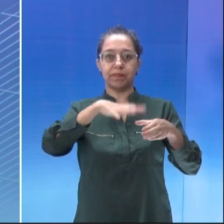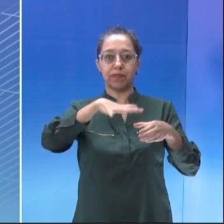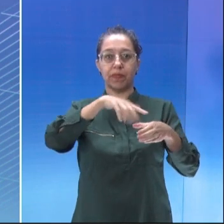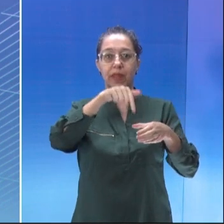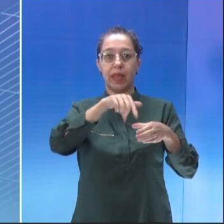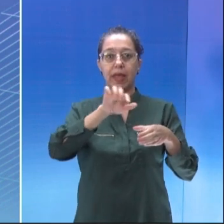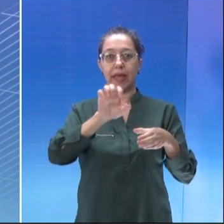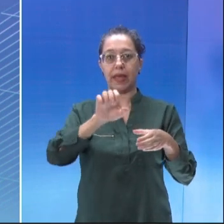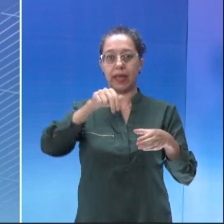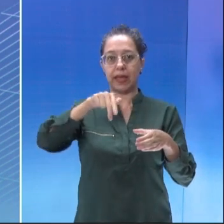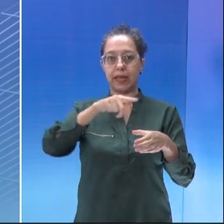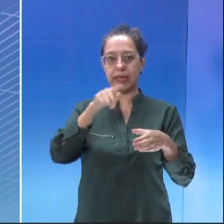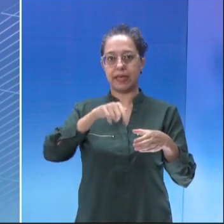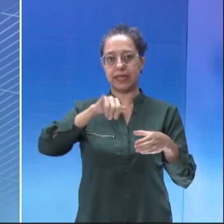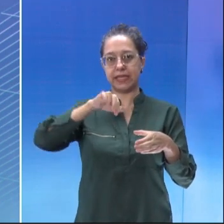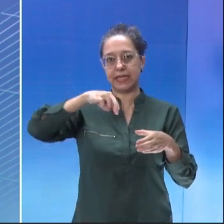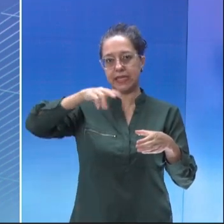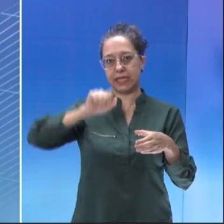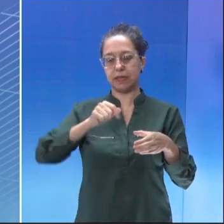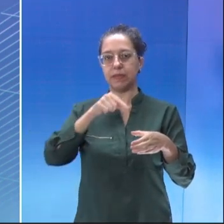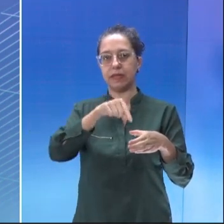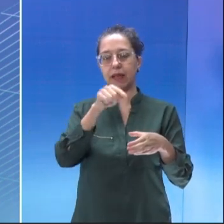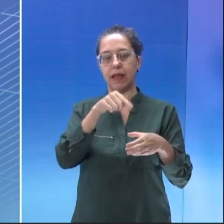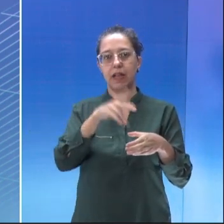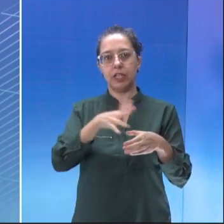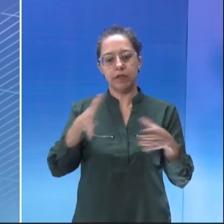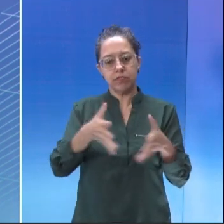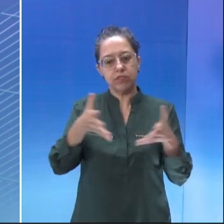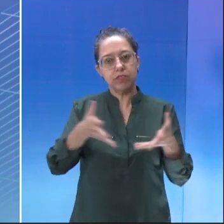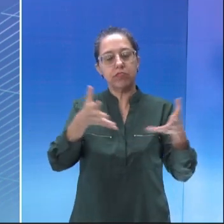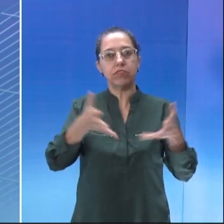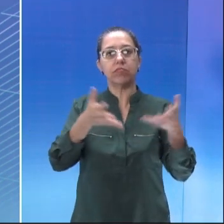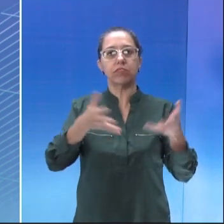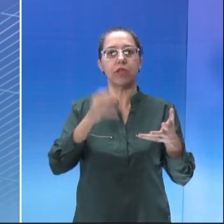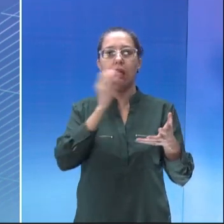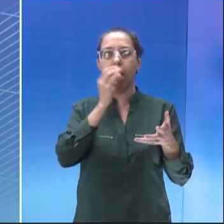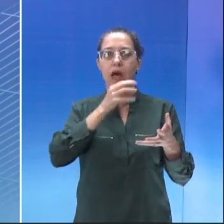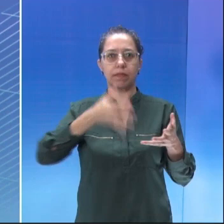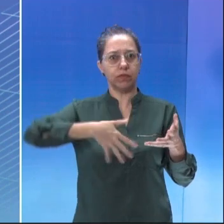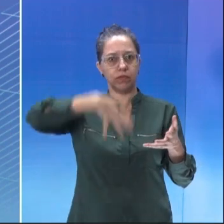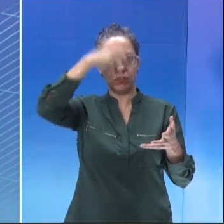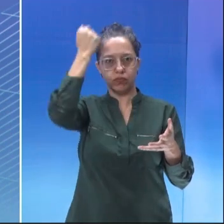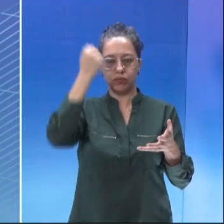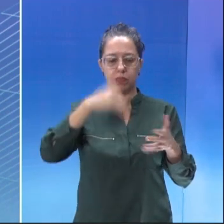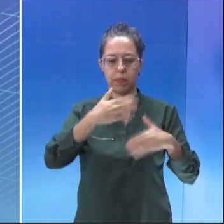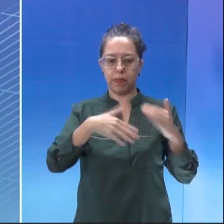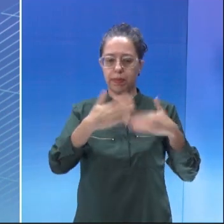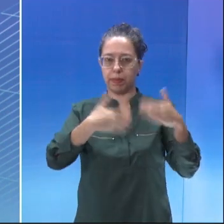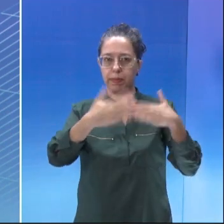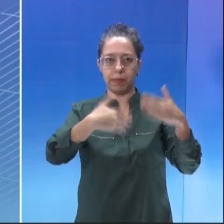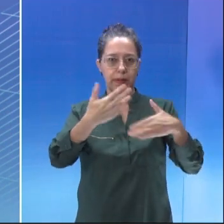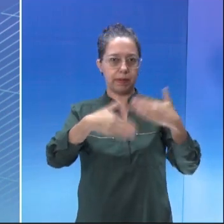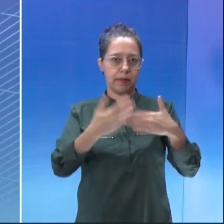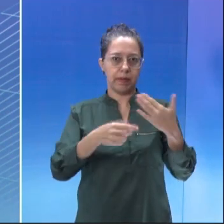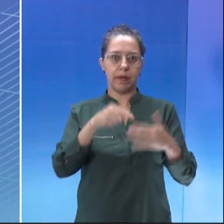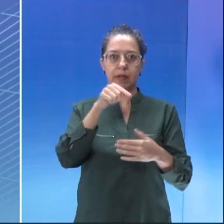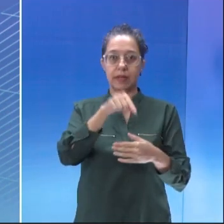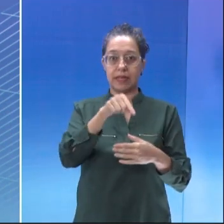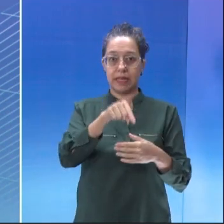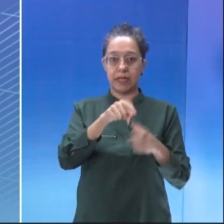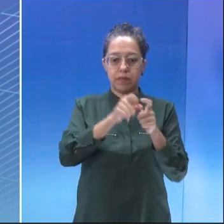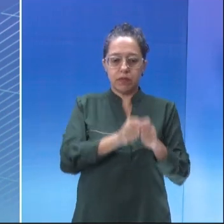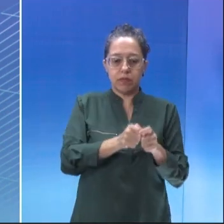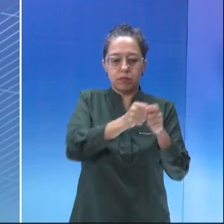de reações. Elas promovem uma reação, acelerando essa reação, e elas têm